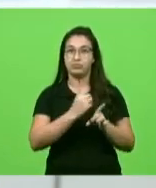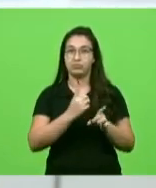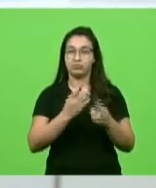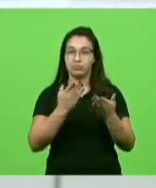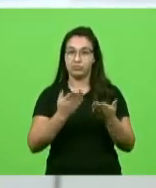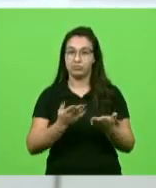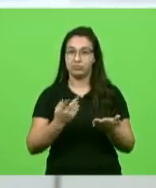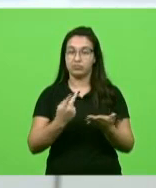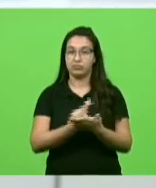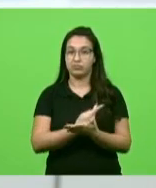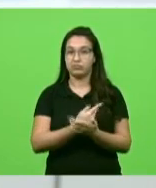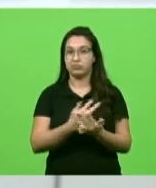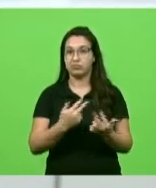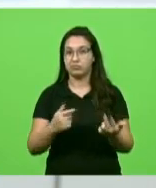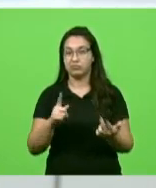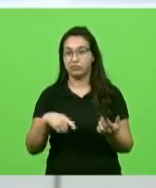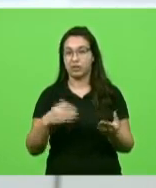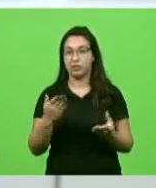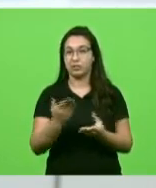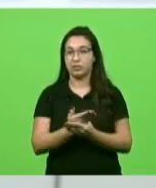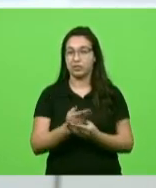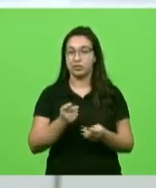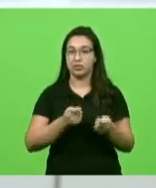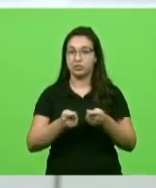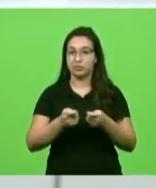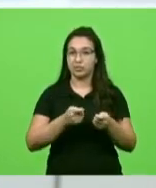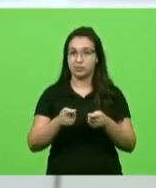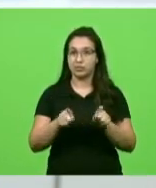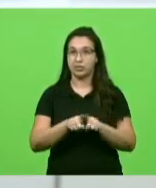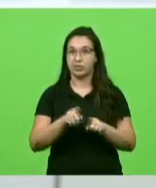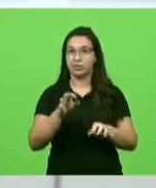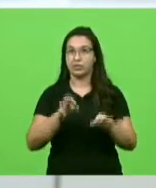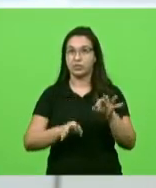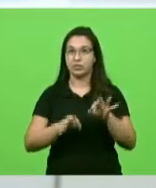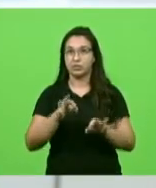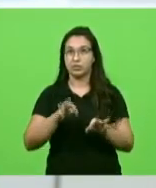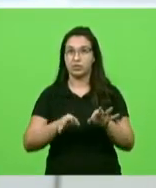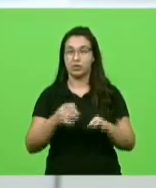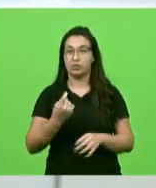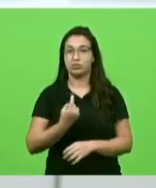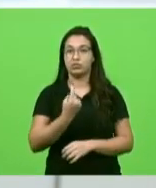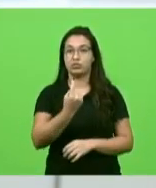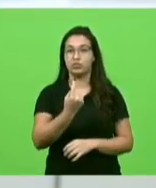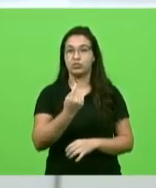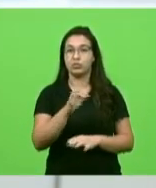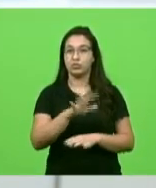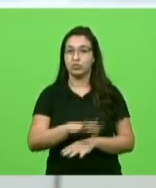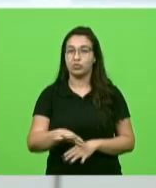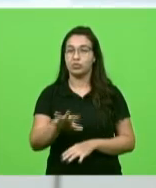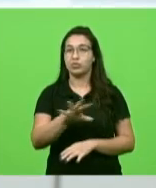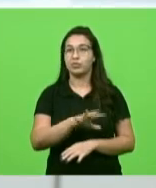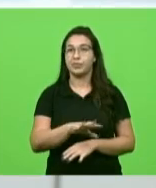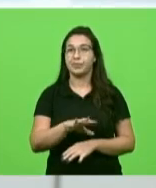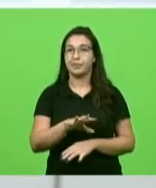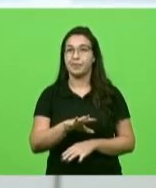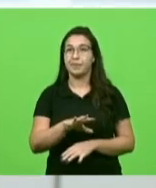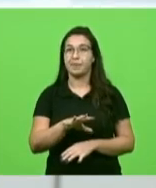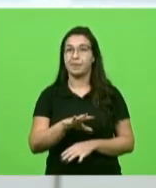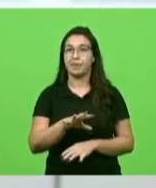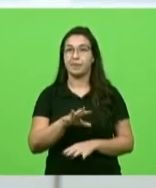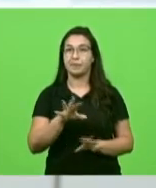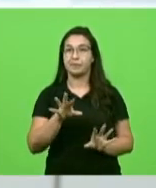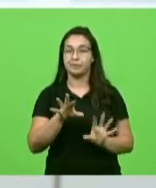são os processos administrativos judicial os únicos que se a pessoa o espírito